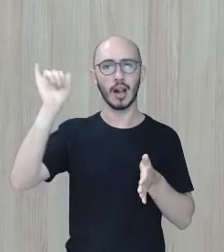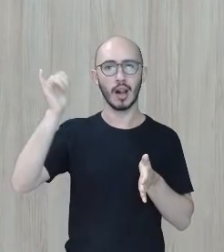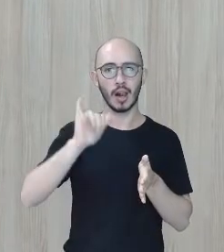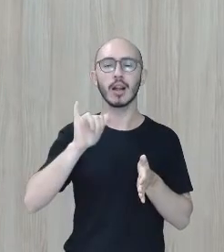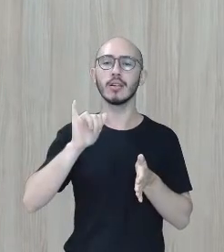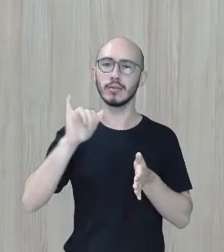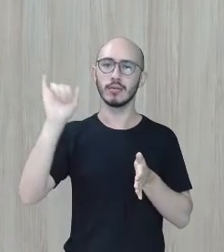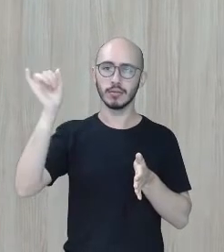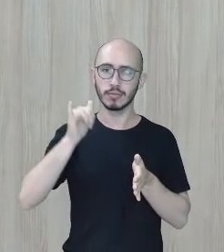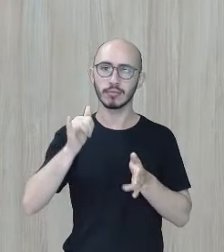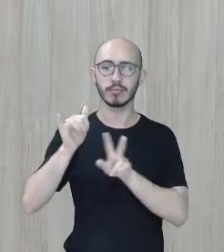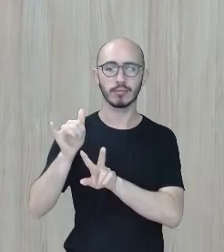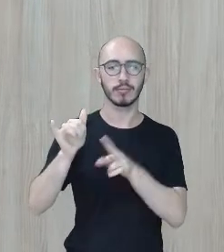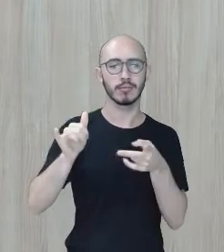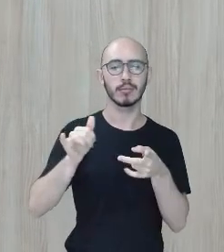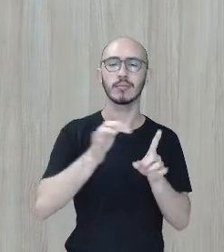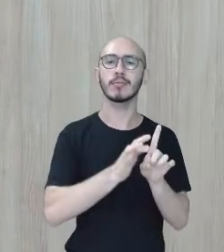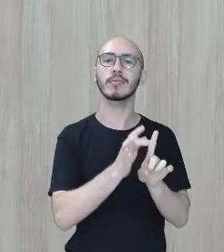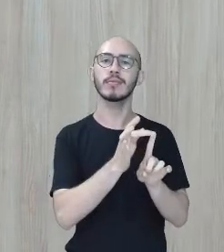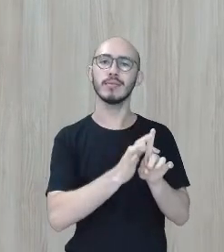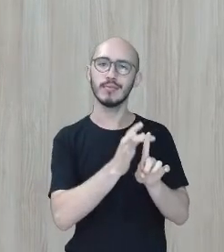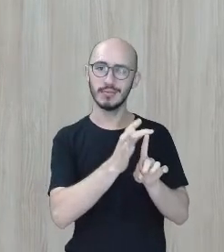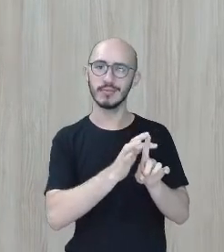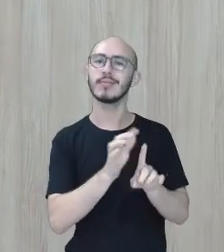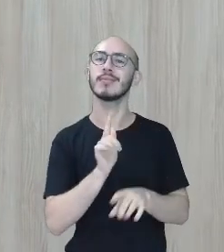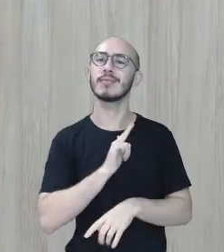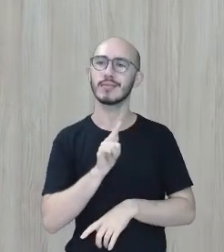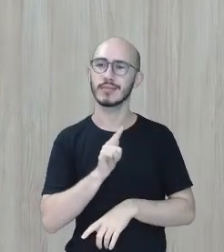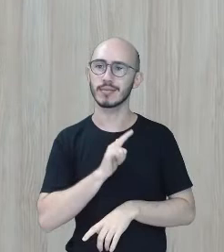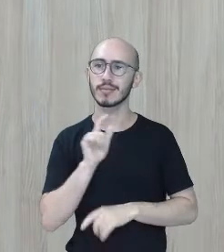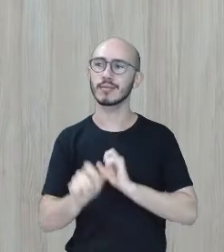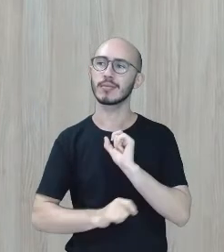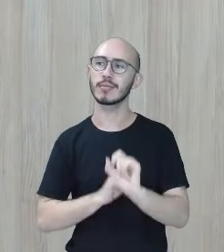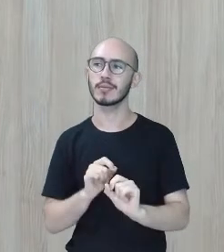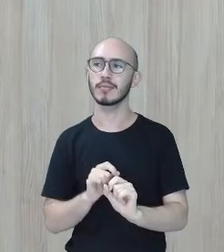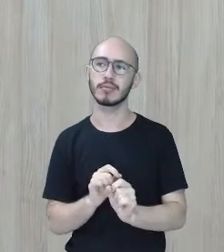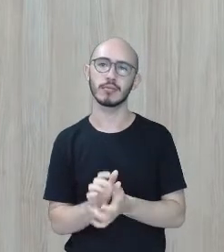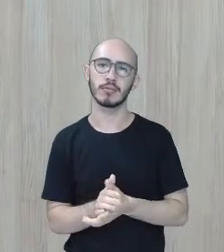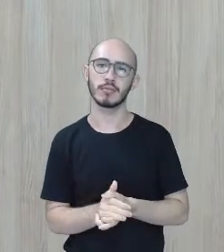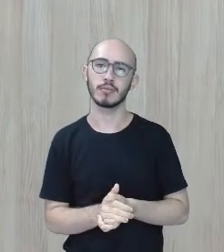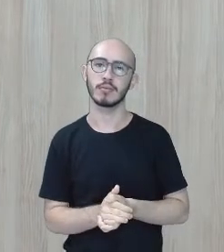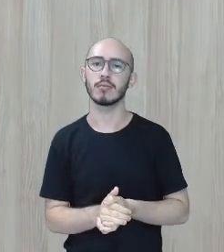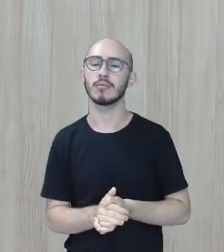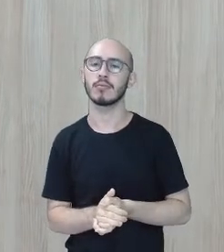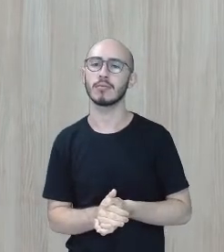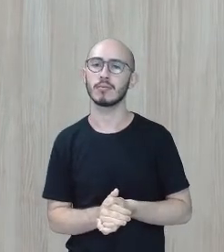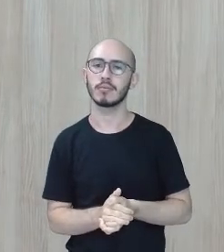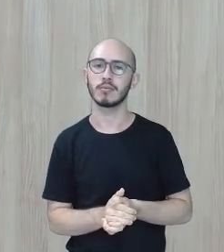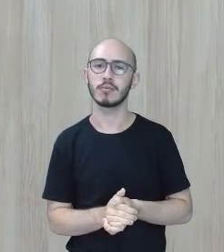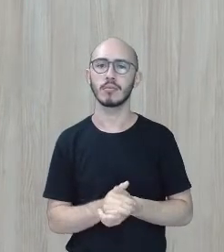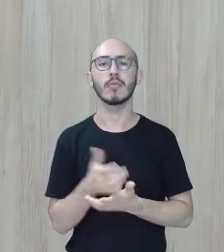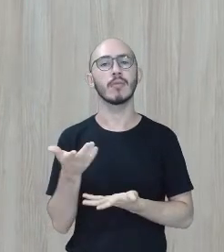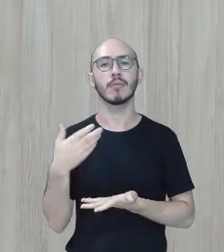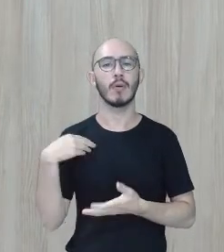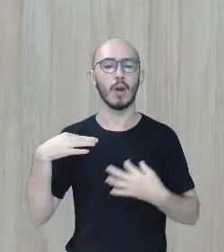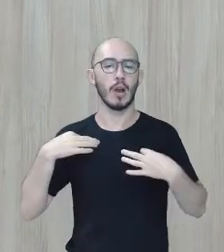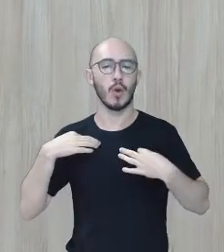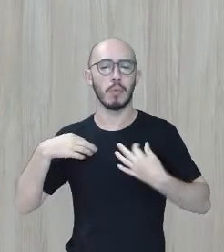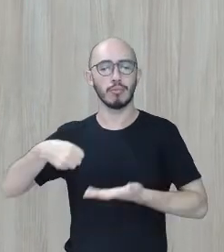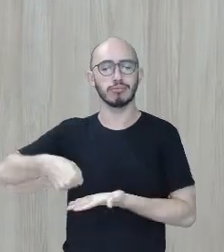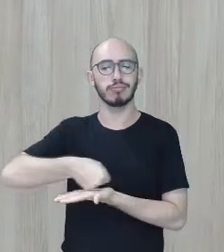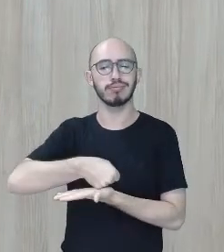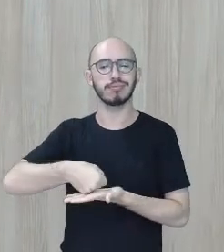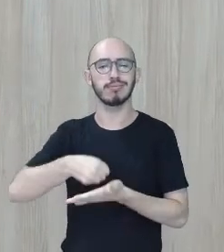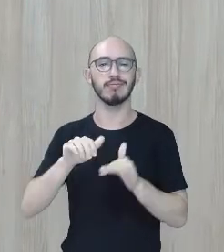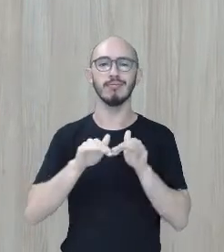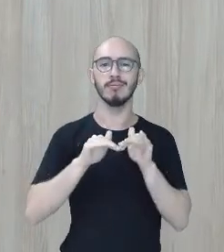transformação de energia elétrica em energia térmica, que vai aquecer e passar a nossa roupa. O